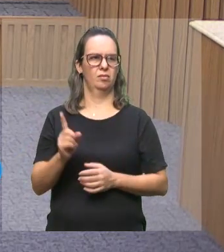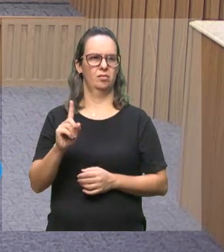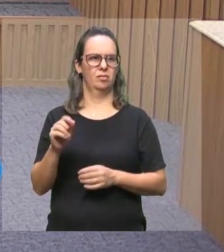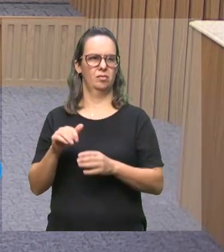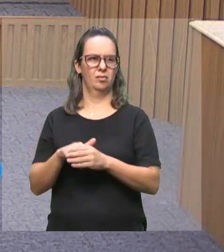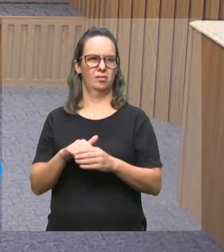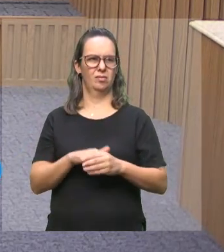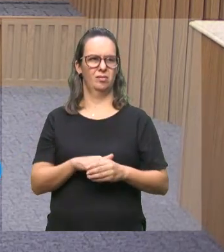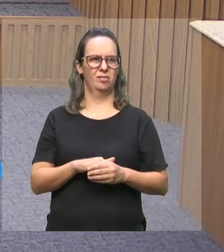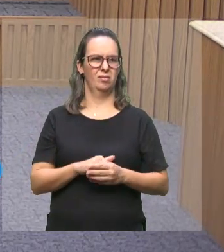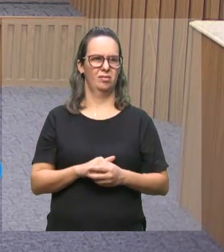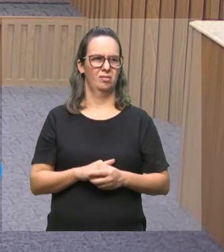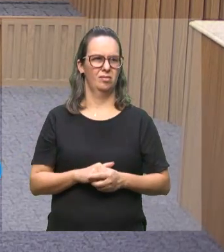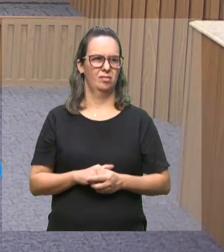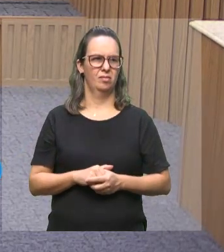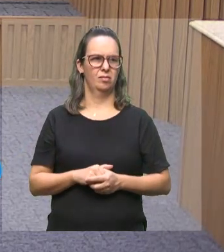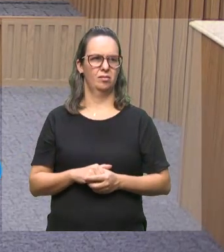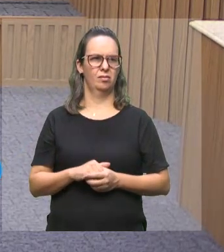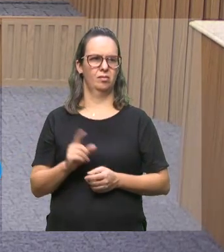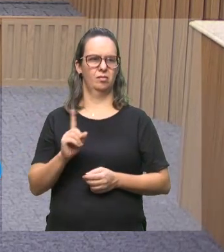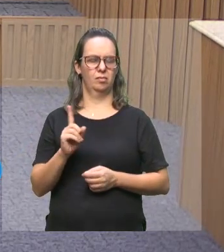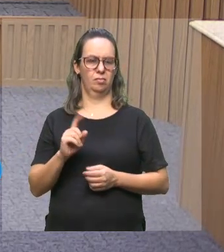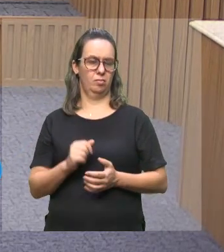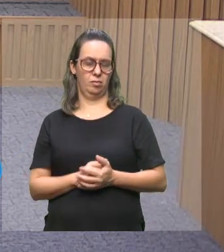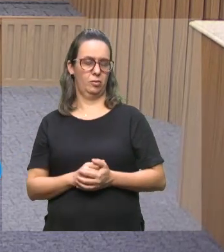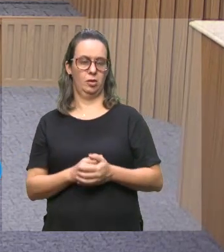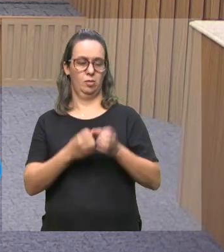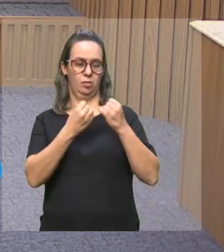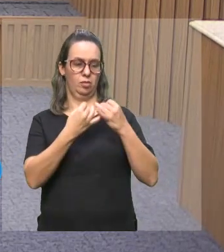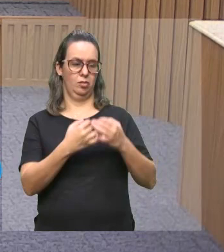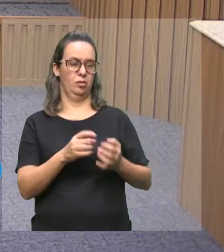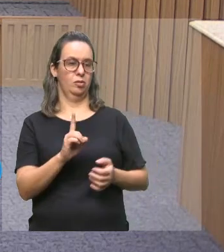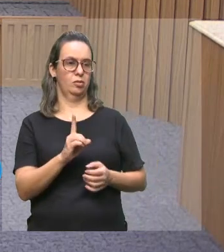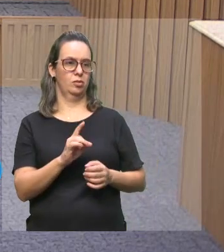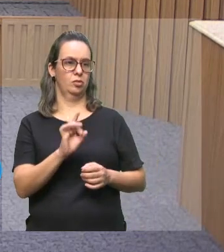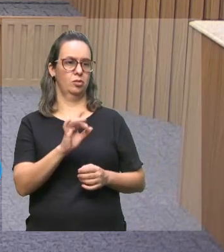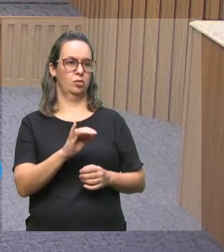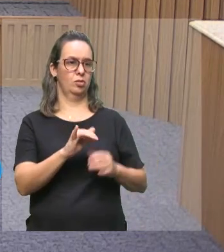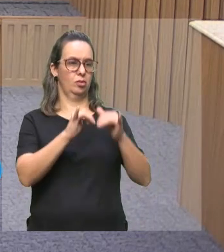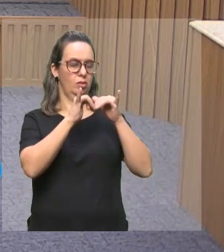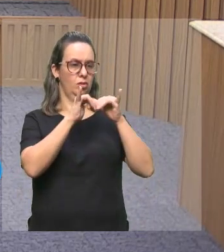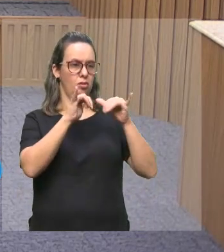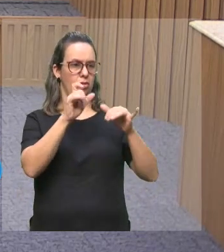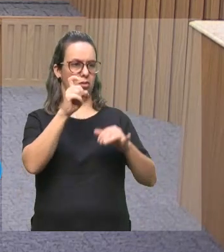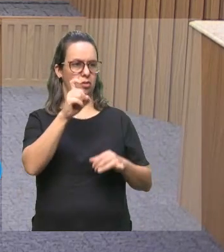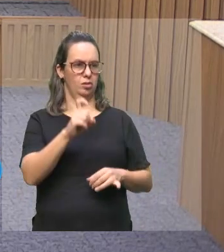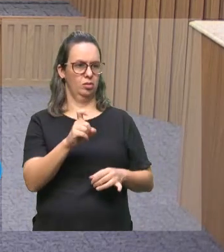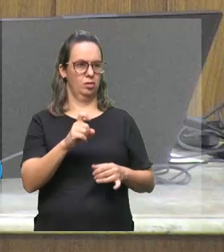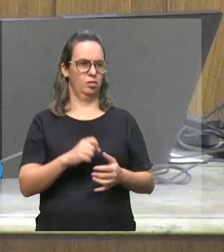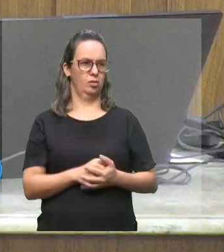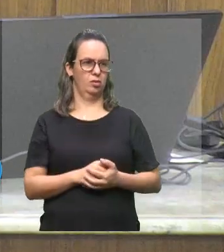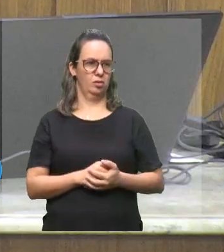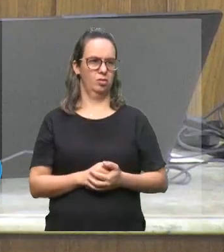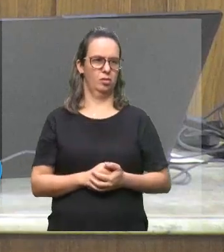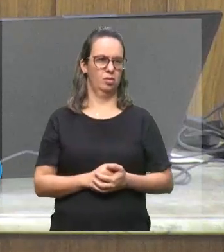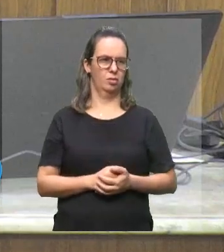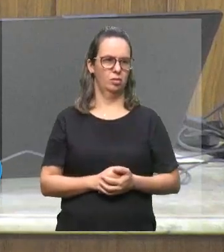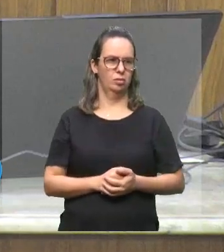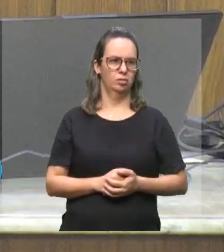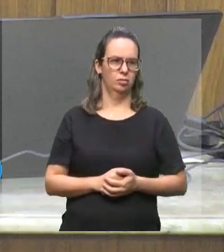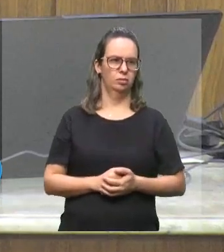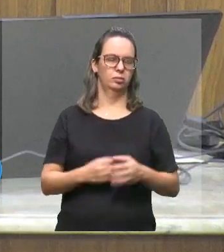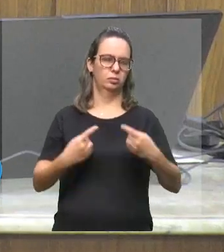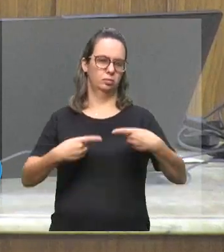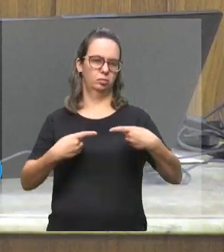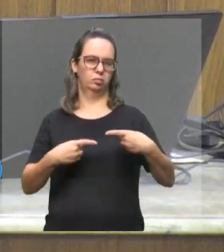não. Ele não pediu a votação, ele só pediu que, só mensurou que existe um parecer da Comissão de Orçamento e Finanças